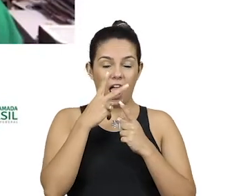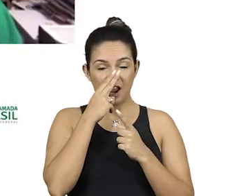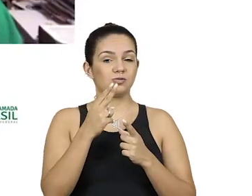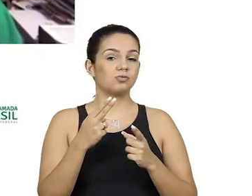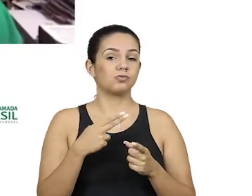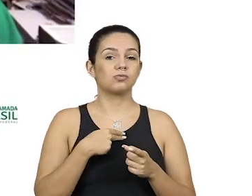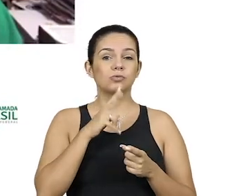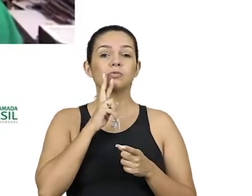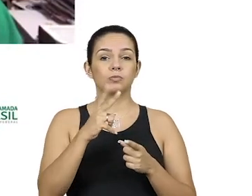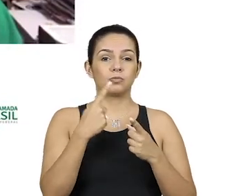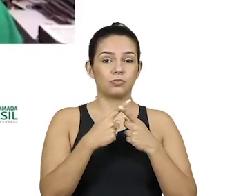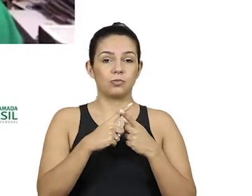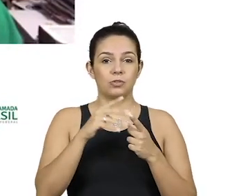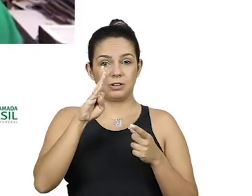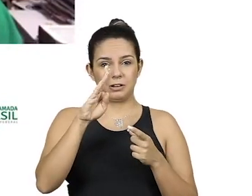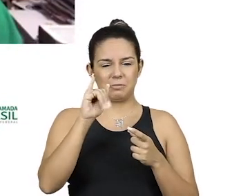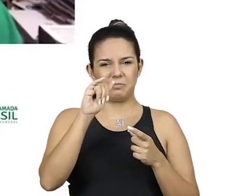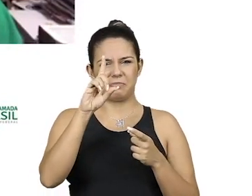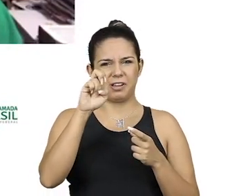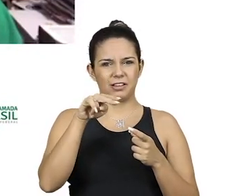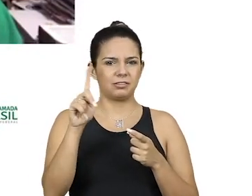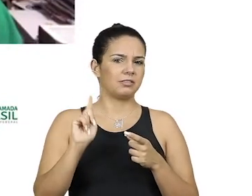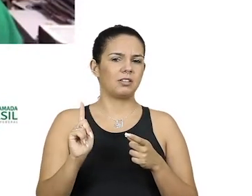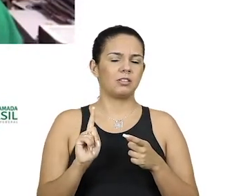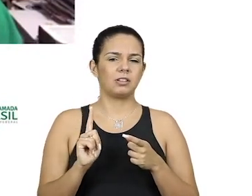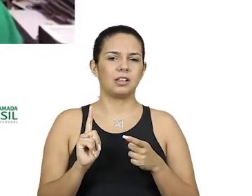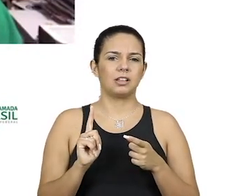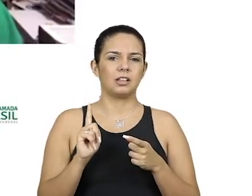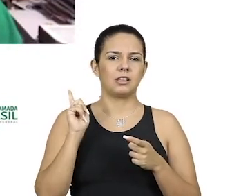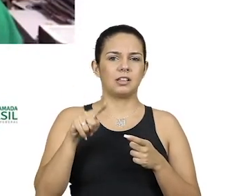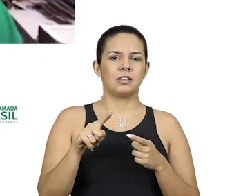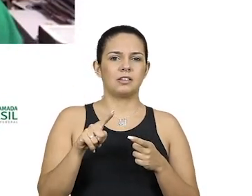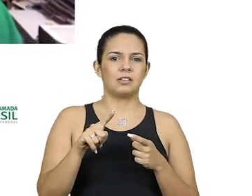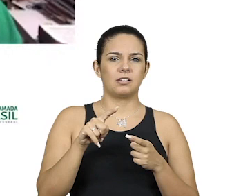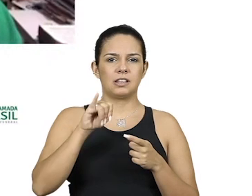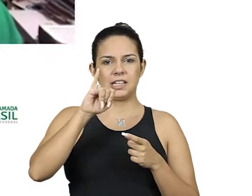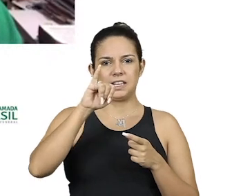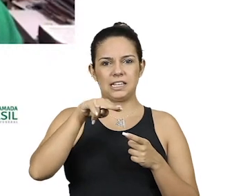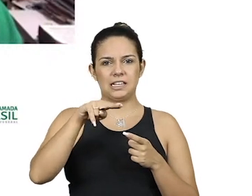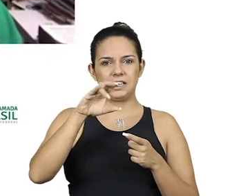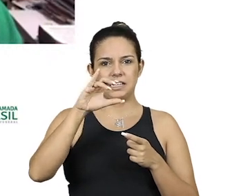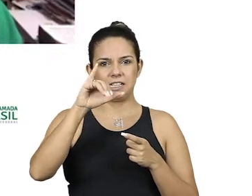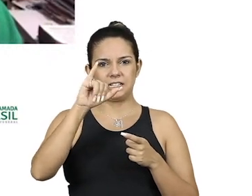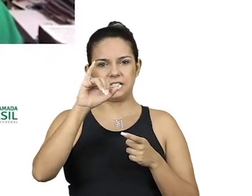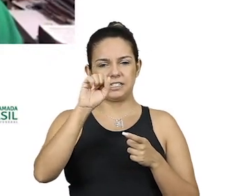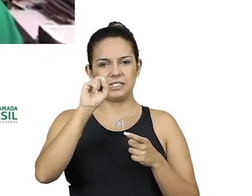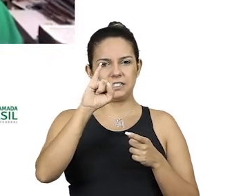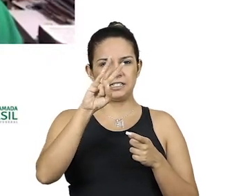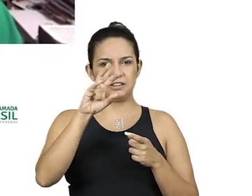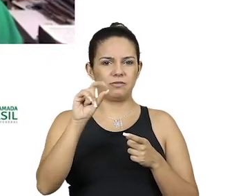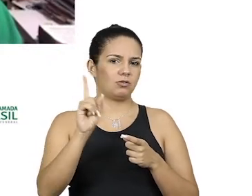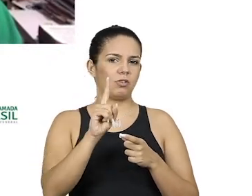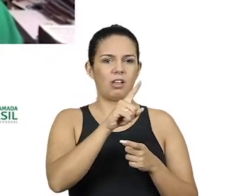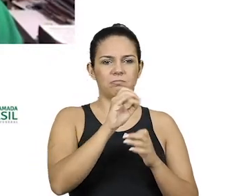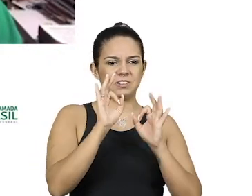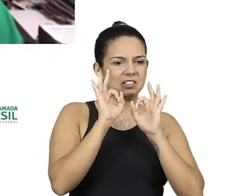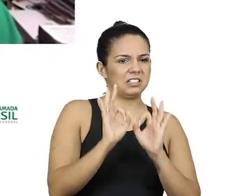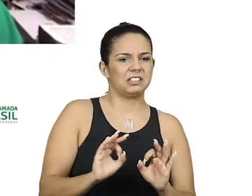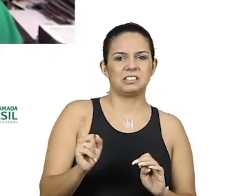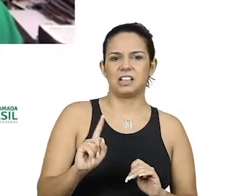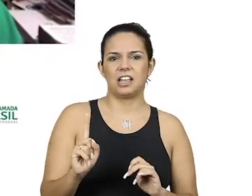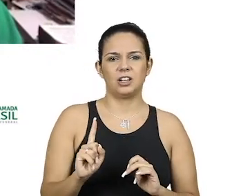Porque Biden não é incisivo, não é